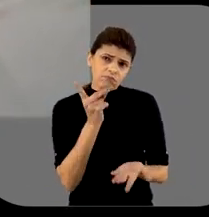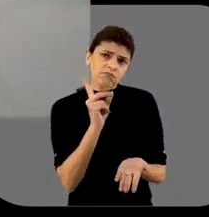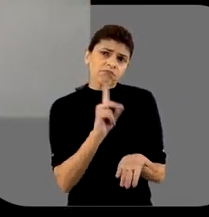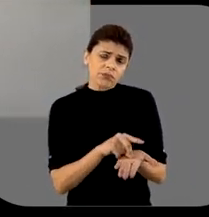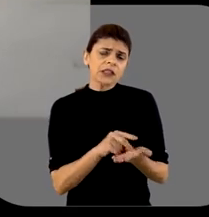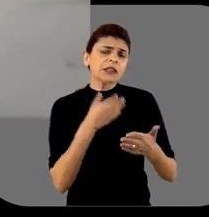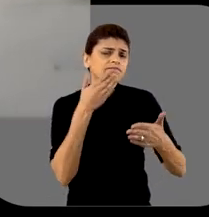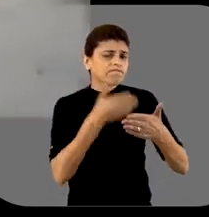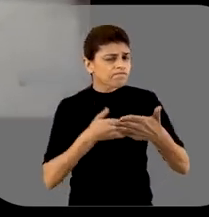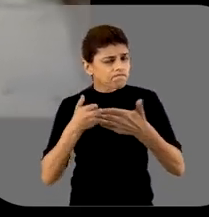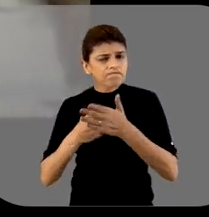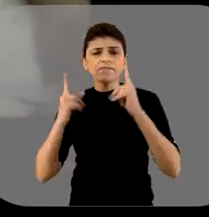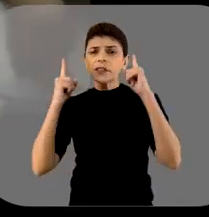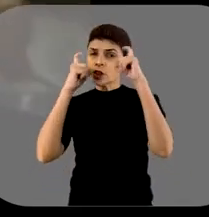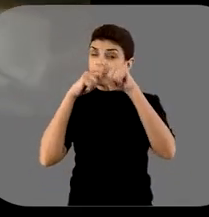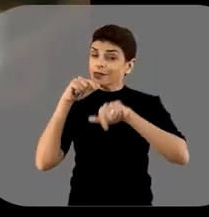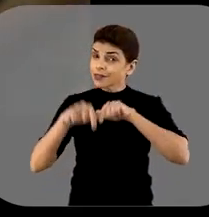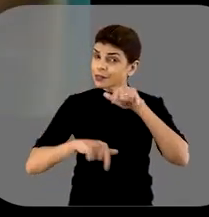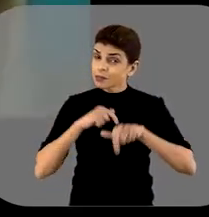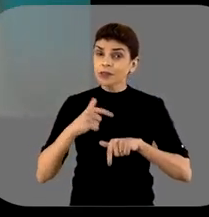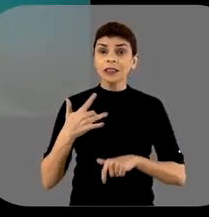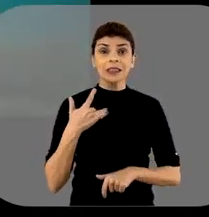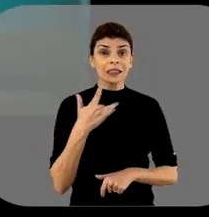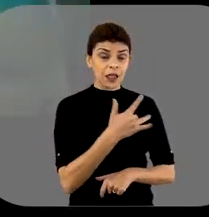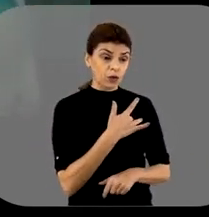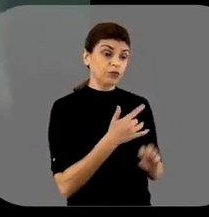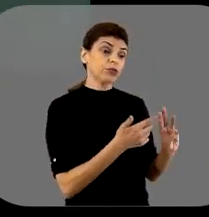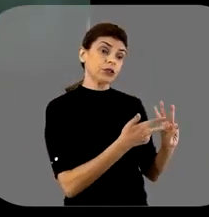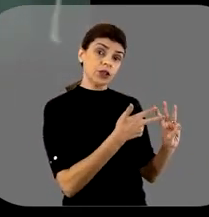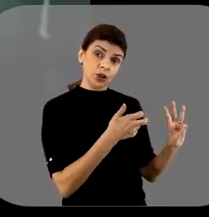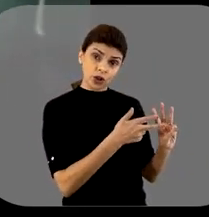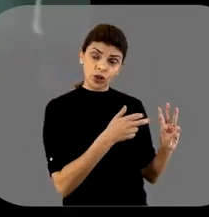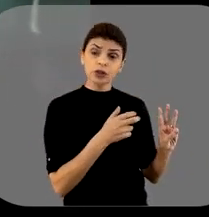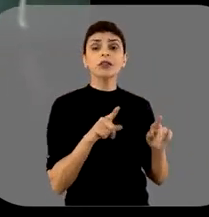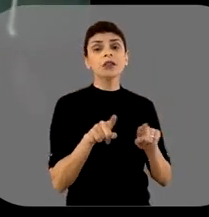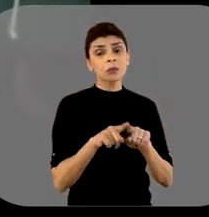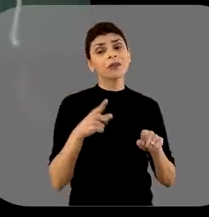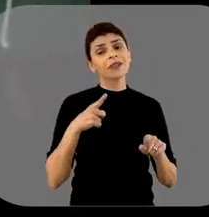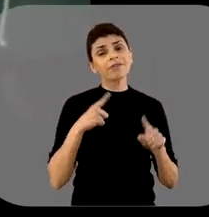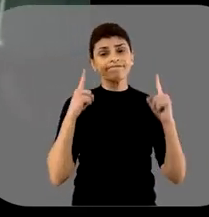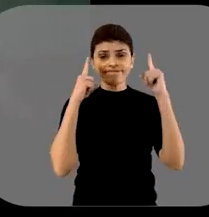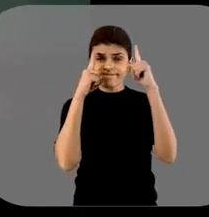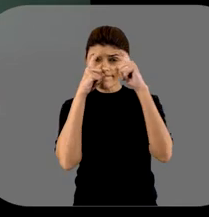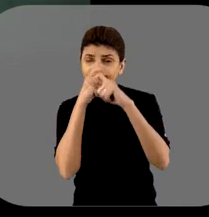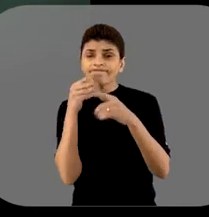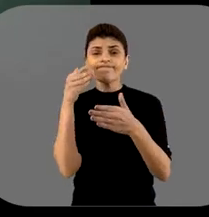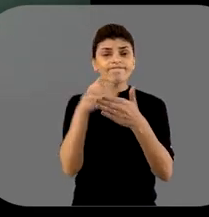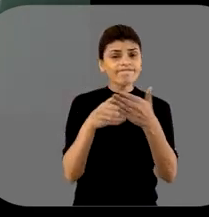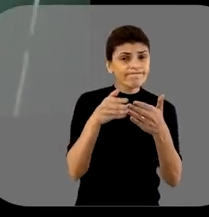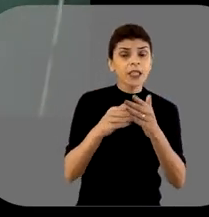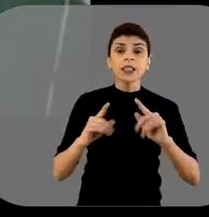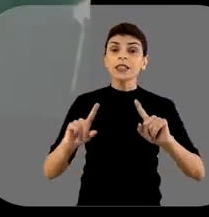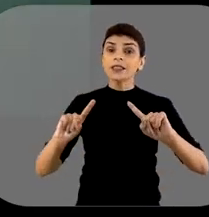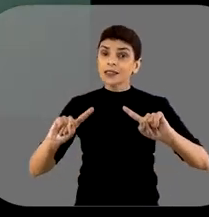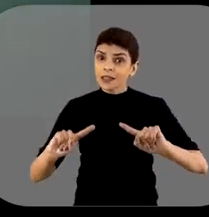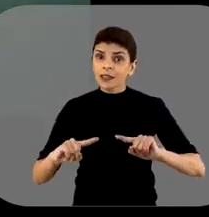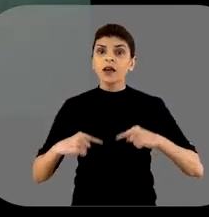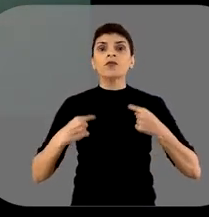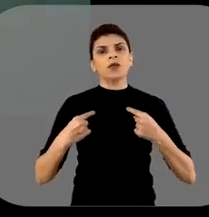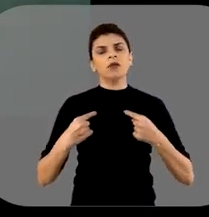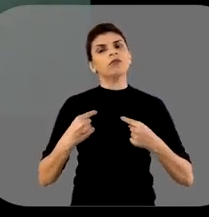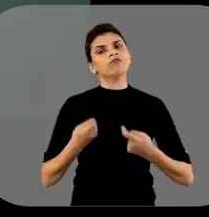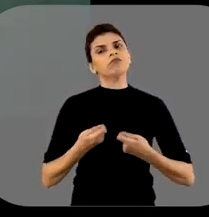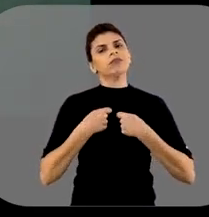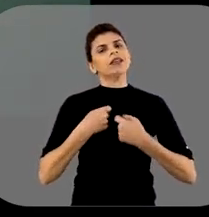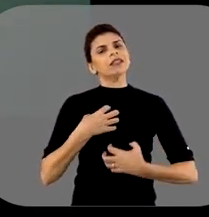realmente é um obstáculo muito grande trabalhar com saúde indígena, mas eu diria que assim como é um obstáculo, né, um desafio, É